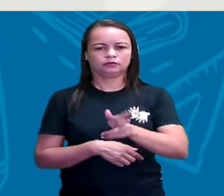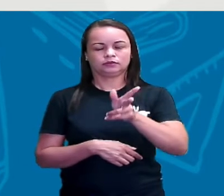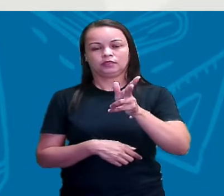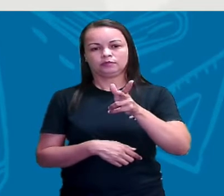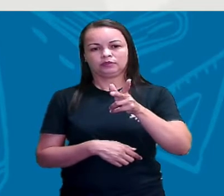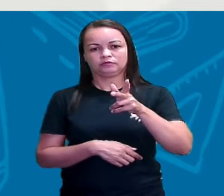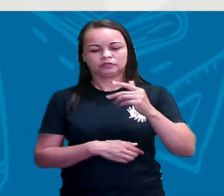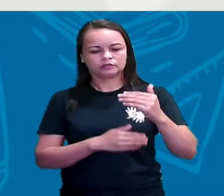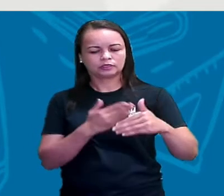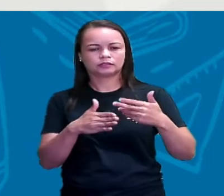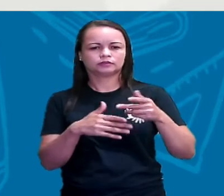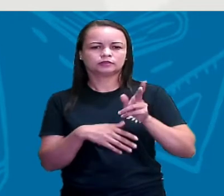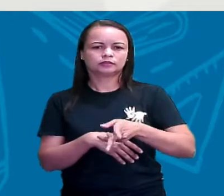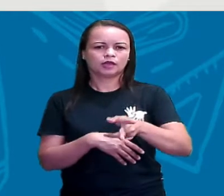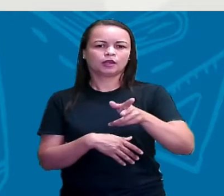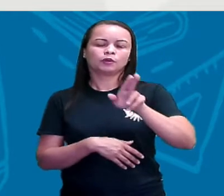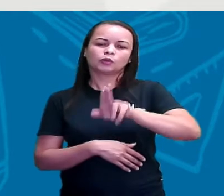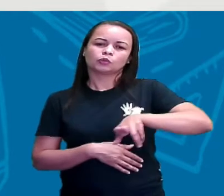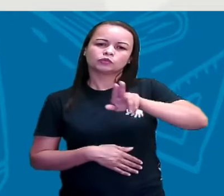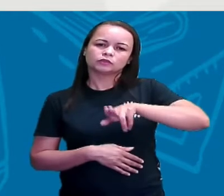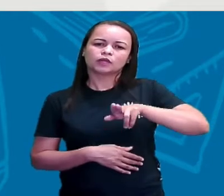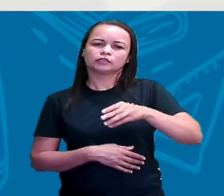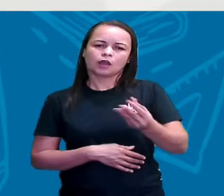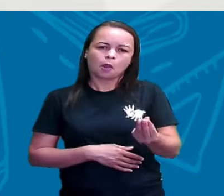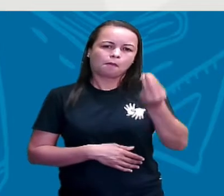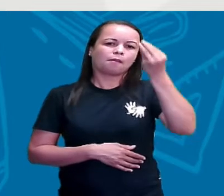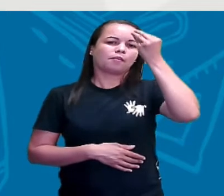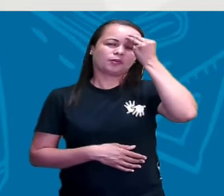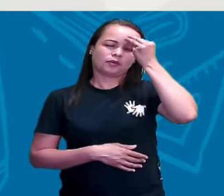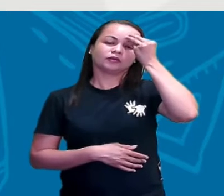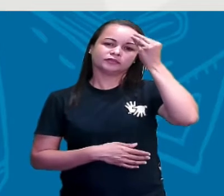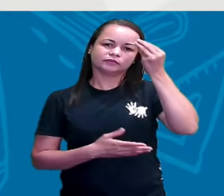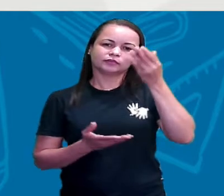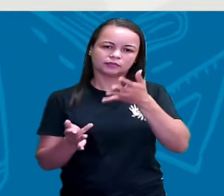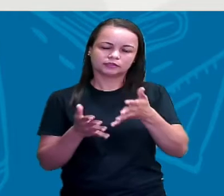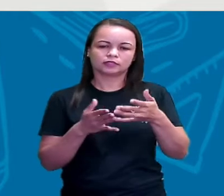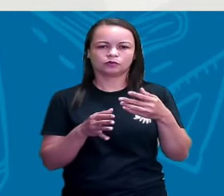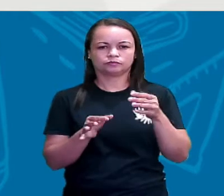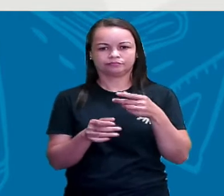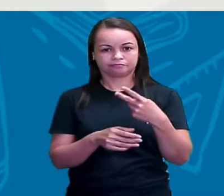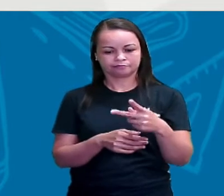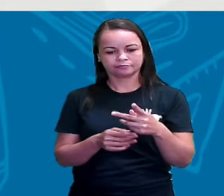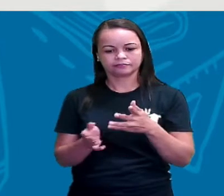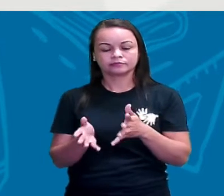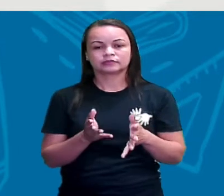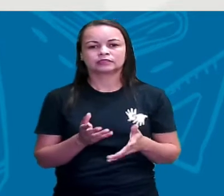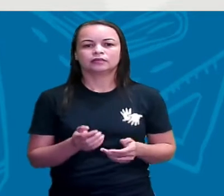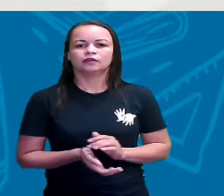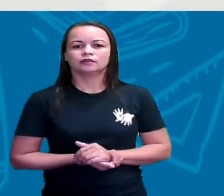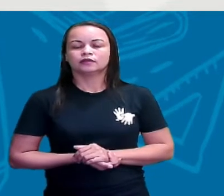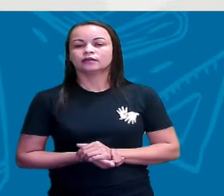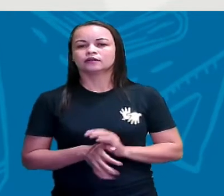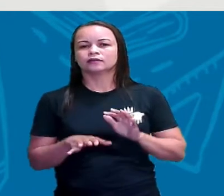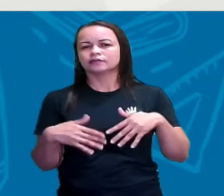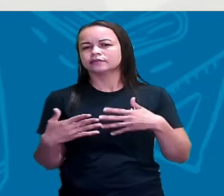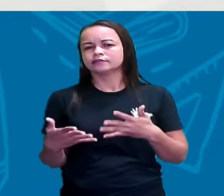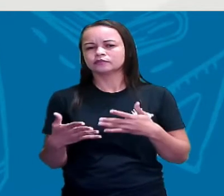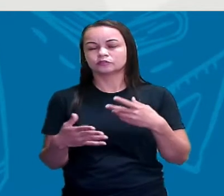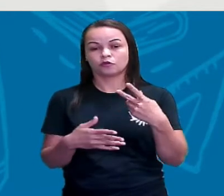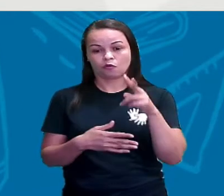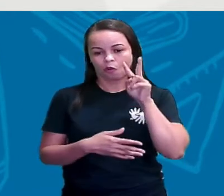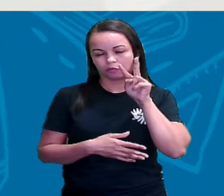que vocês terão a memorização aí dessas formas, tá? Então, vejamos eles